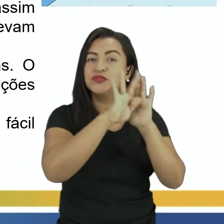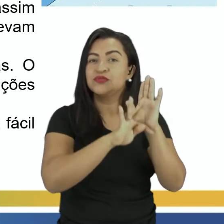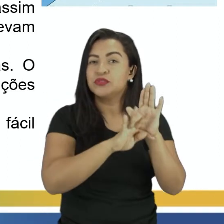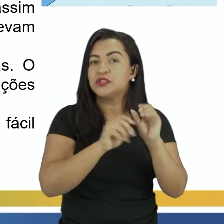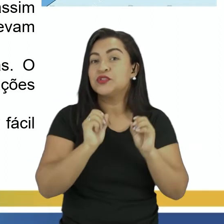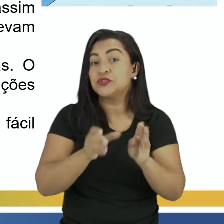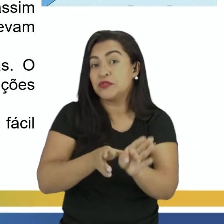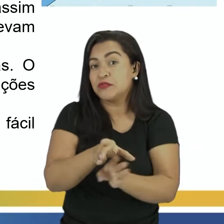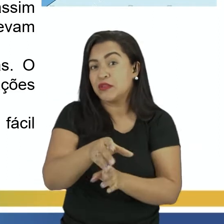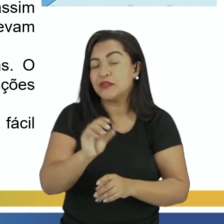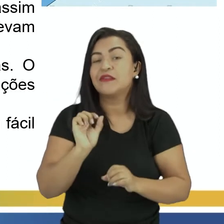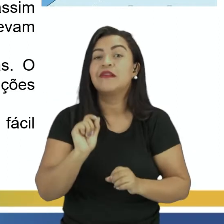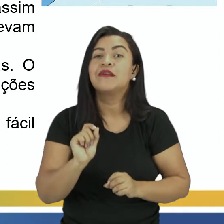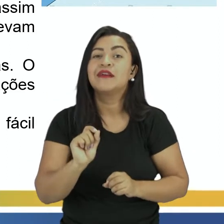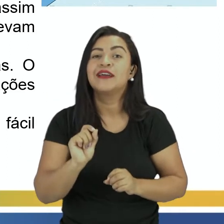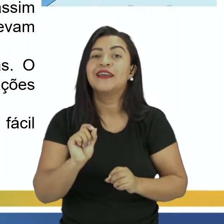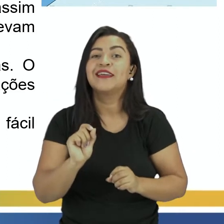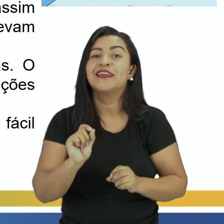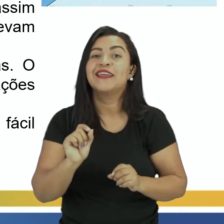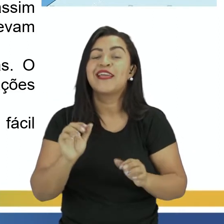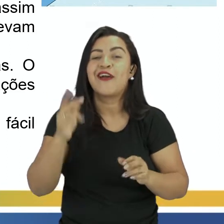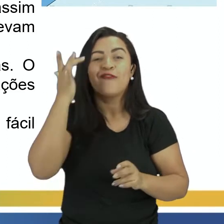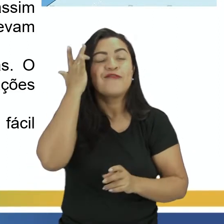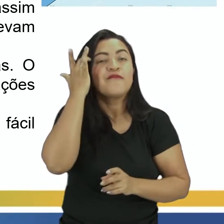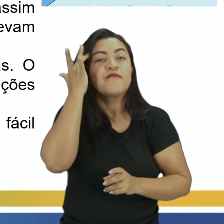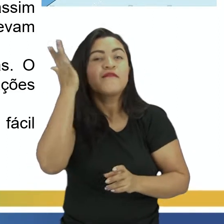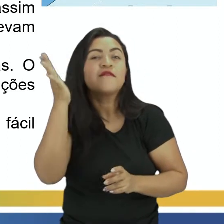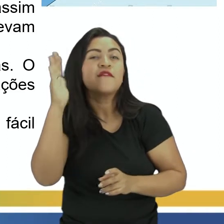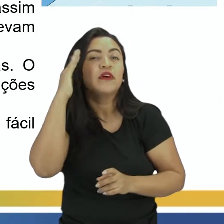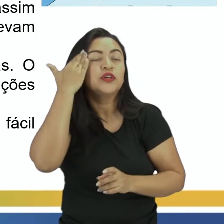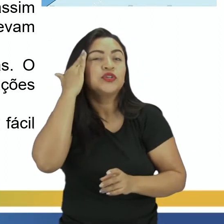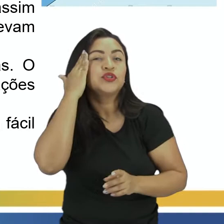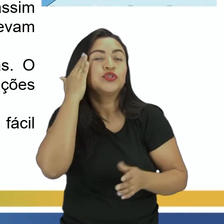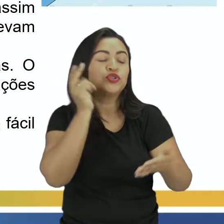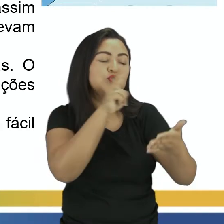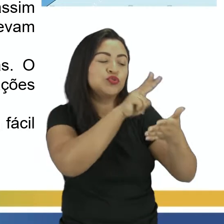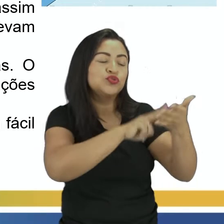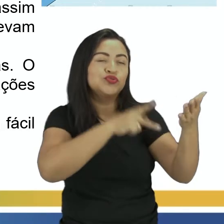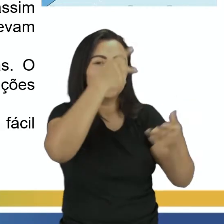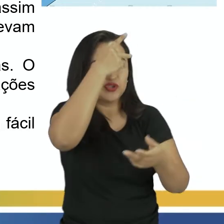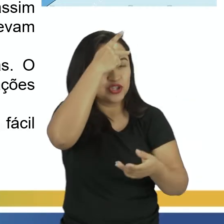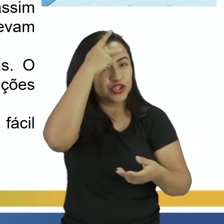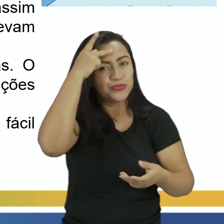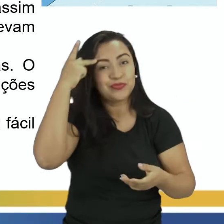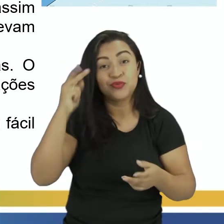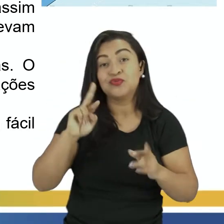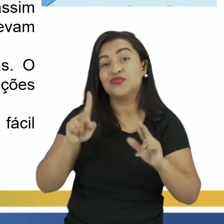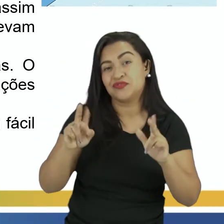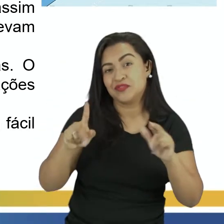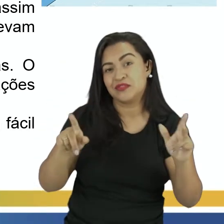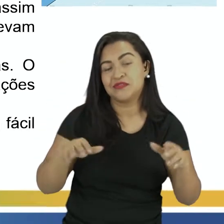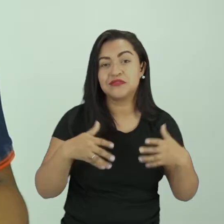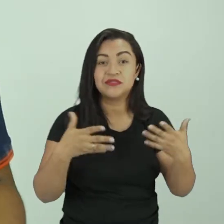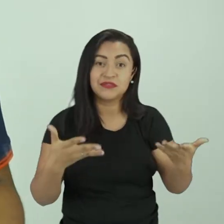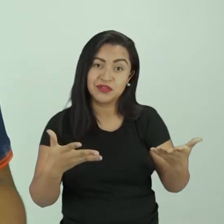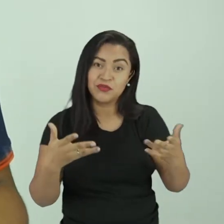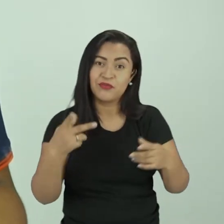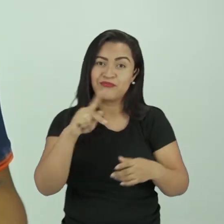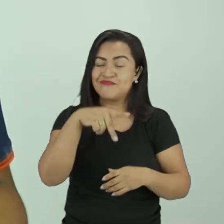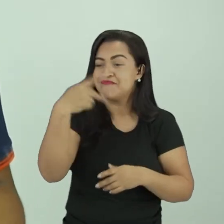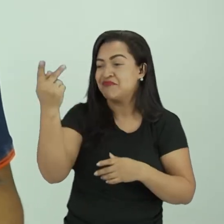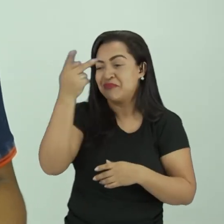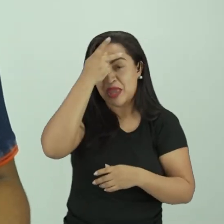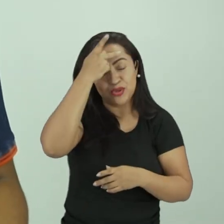a fácil compreensão por diferentes leitores. Então, diferentes leitores podem entender de forma clara